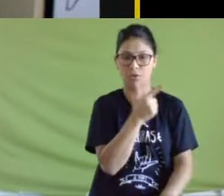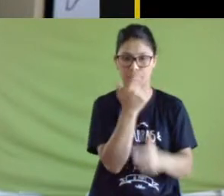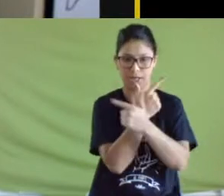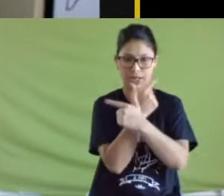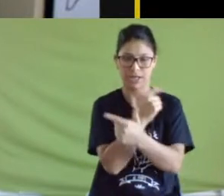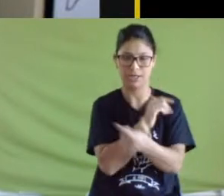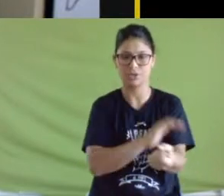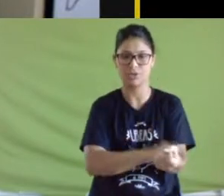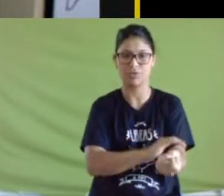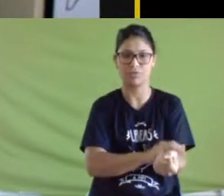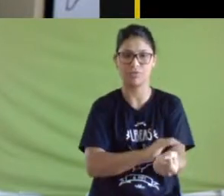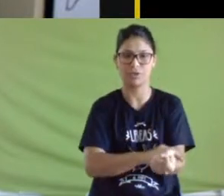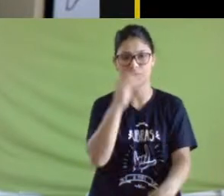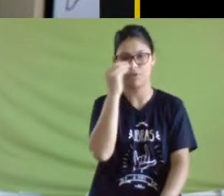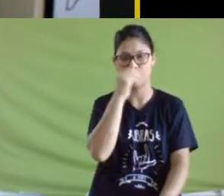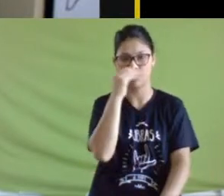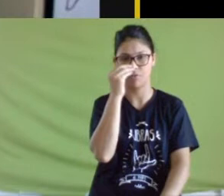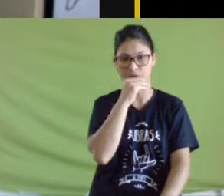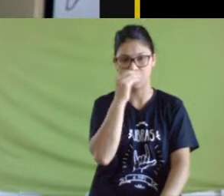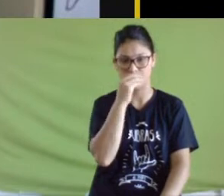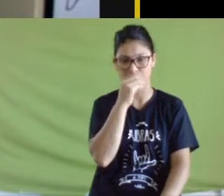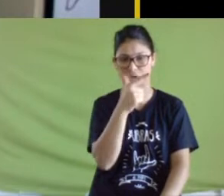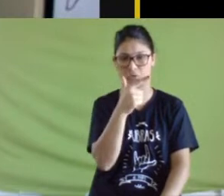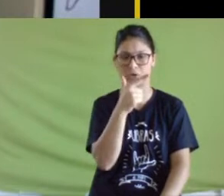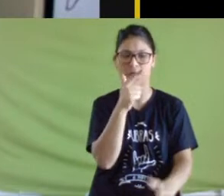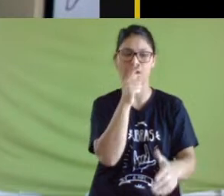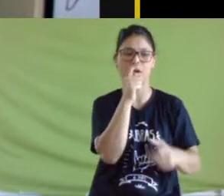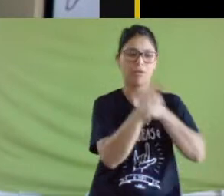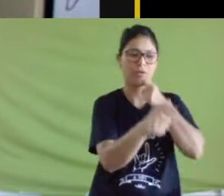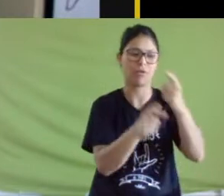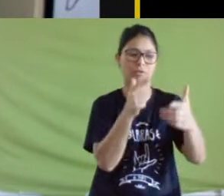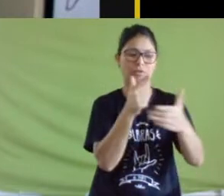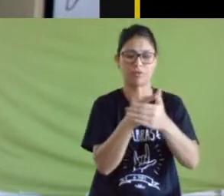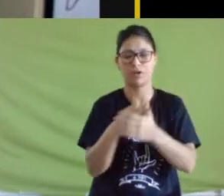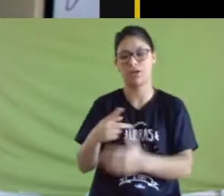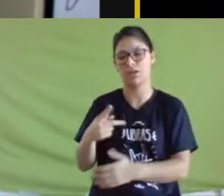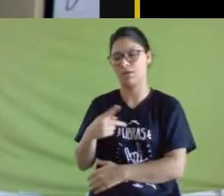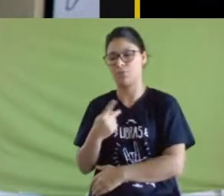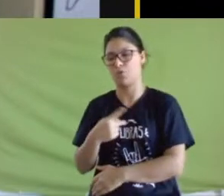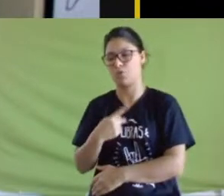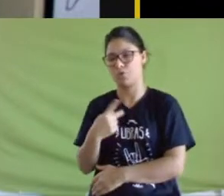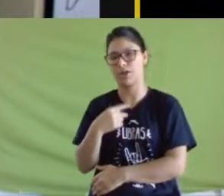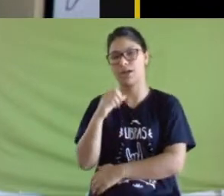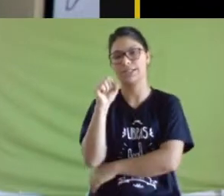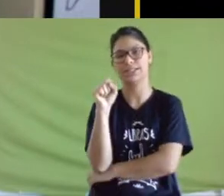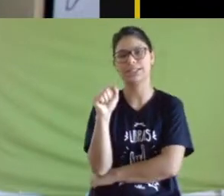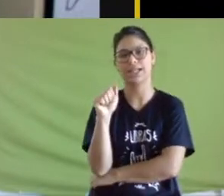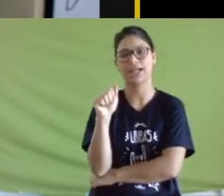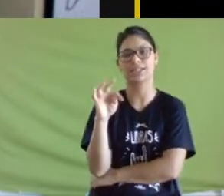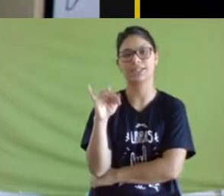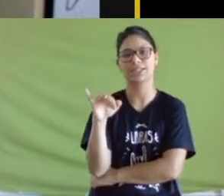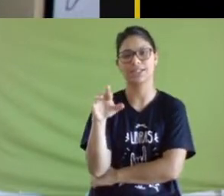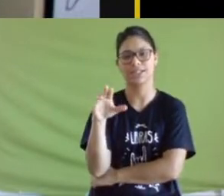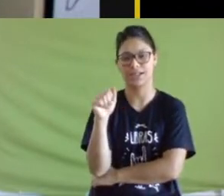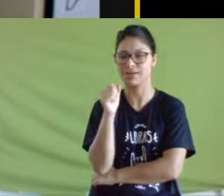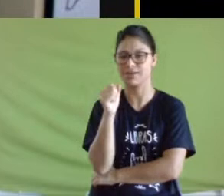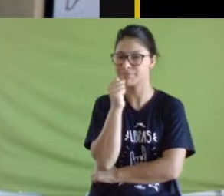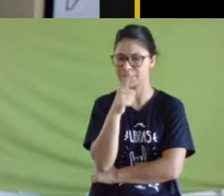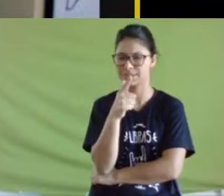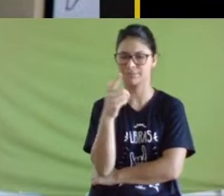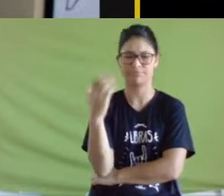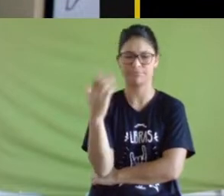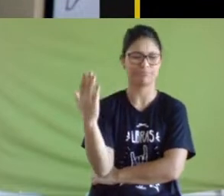vícios fracos, inofensivos, e o cômico na poesia satírica, em que a